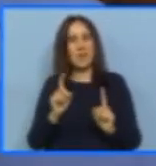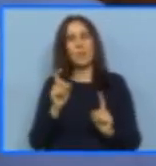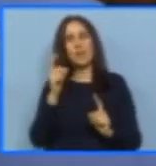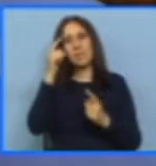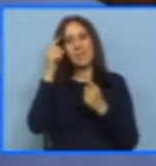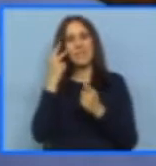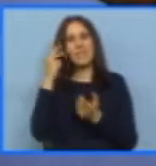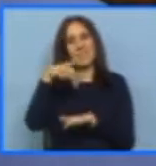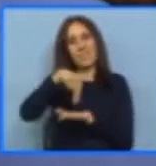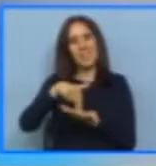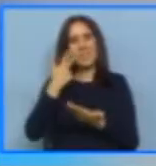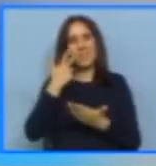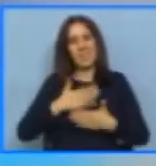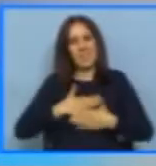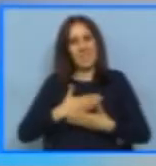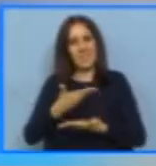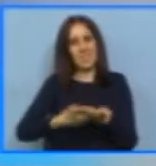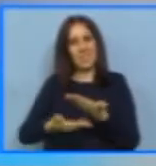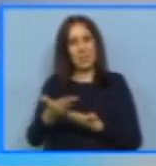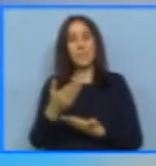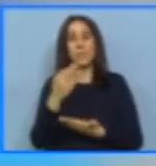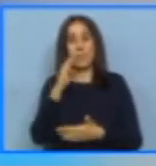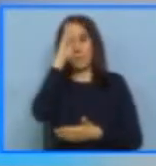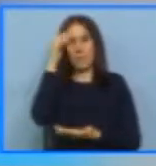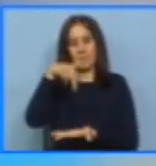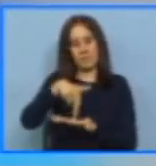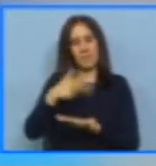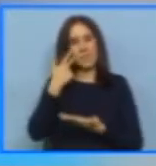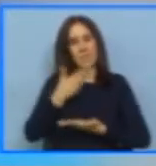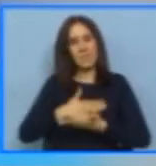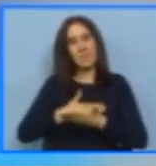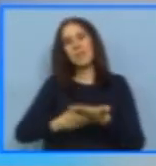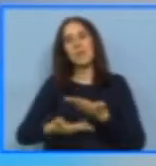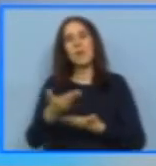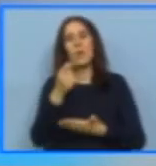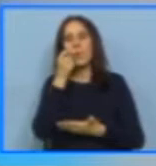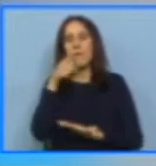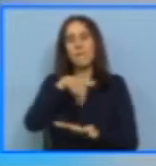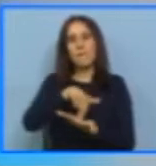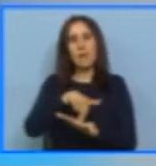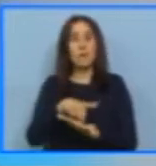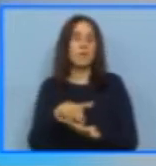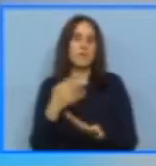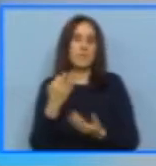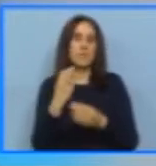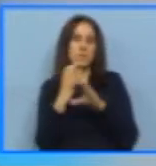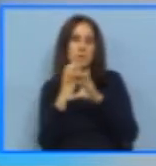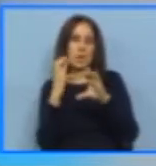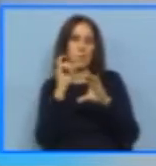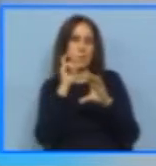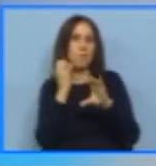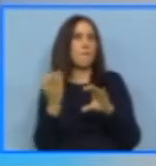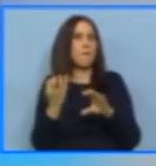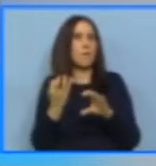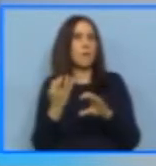vida. O Papa existe para dar a vida e, portanto, ele vai, claro, ele circulou num carro fechado, mas